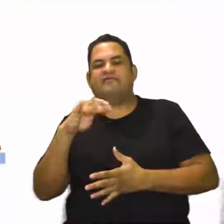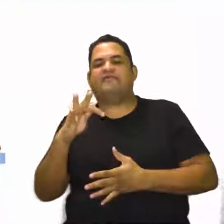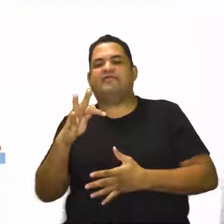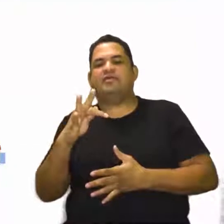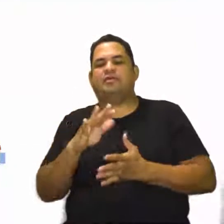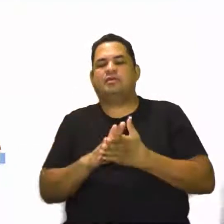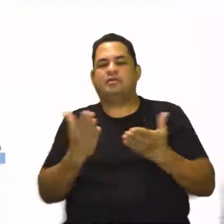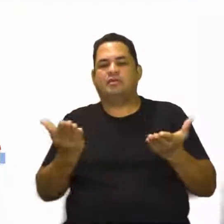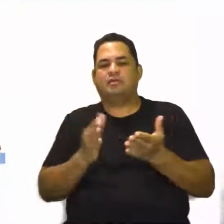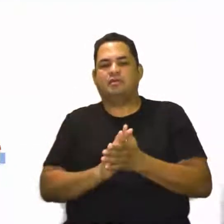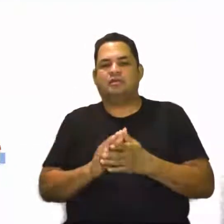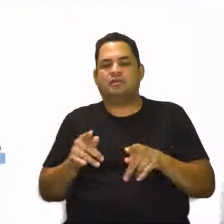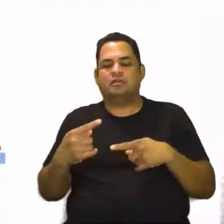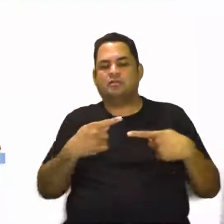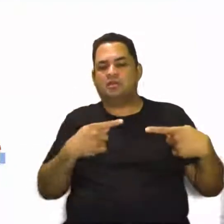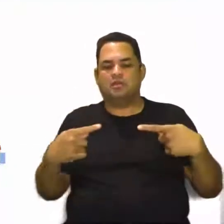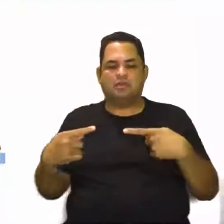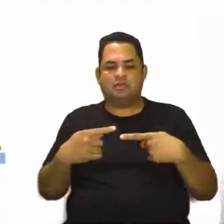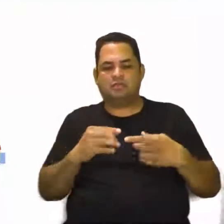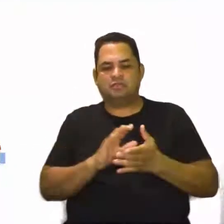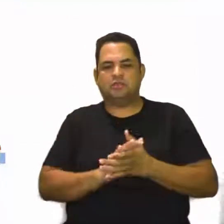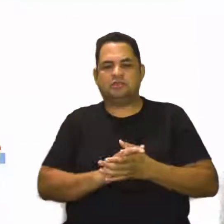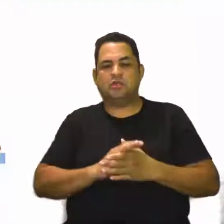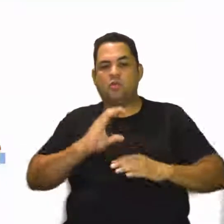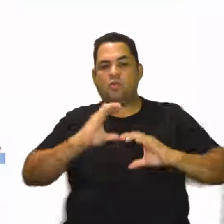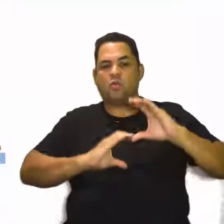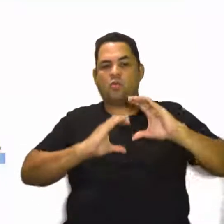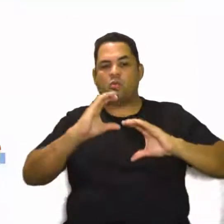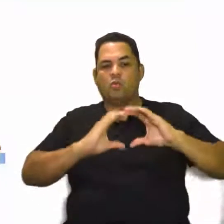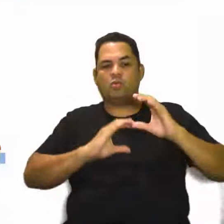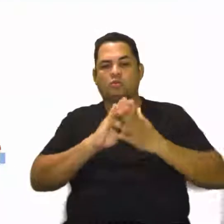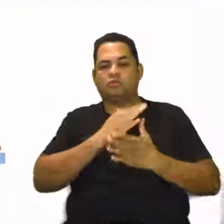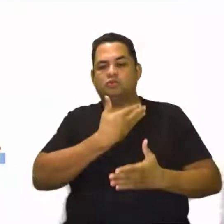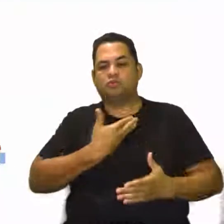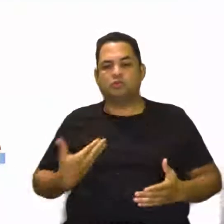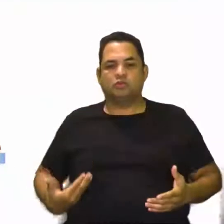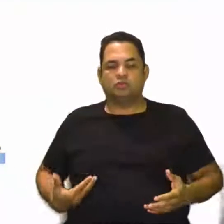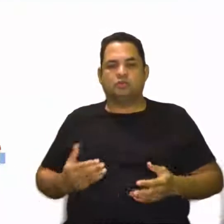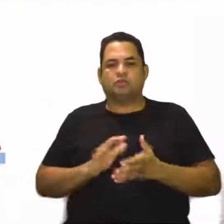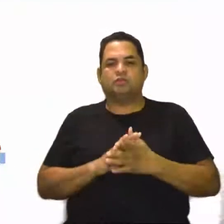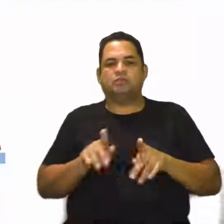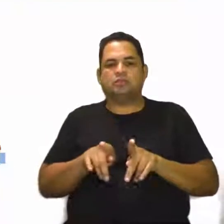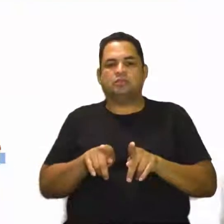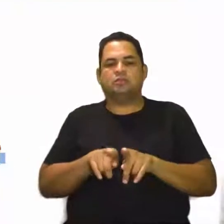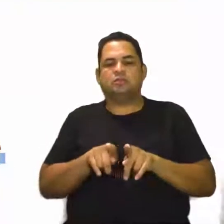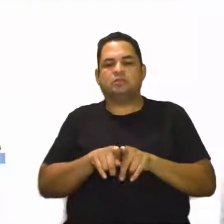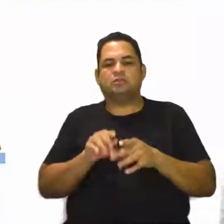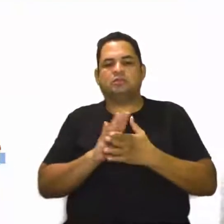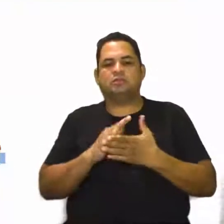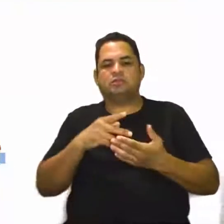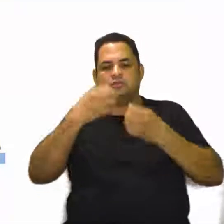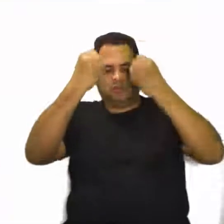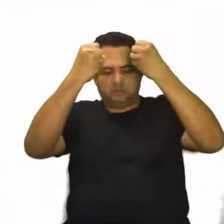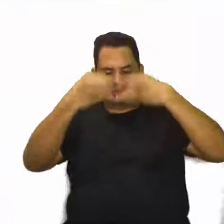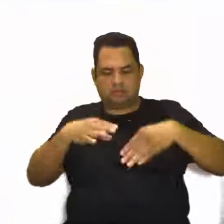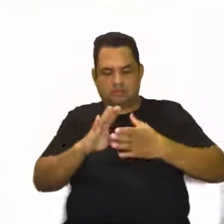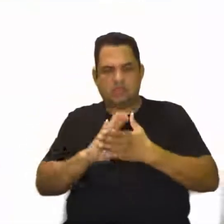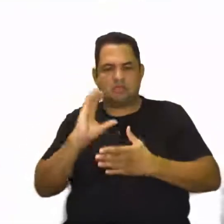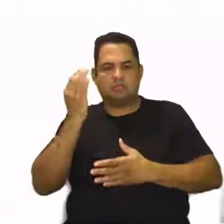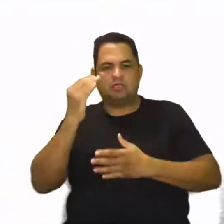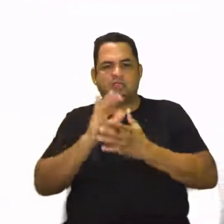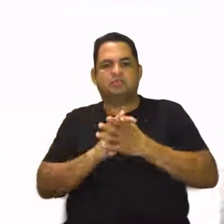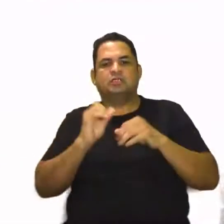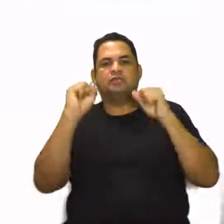Inclusive relacionamos aí com o concurso público. Isso. E aí nós demos ênfase também nas capacidades físicas, que